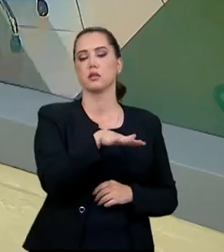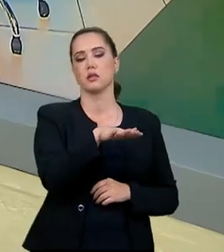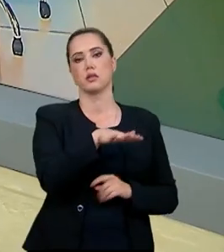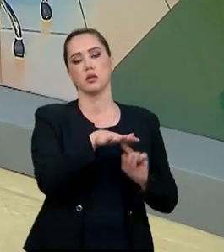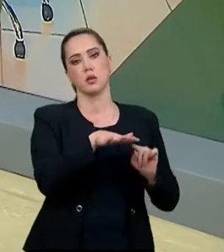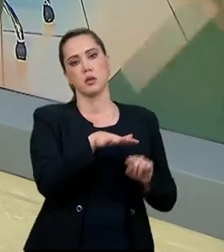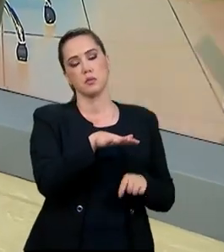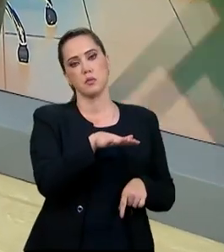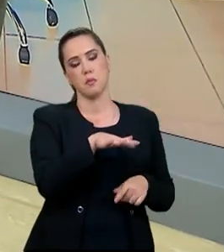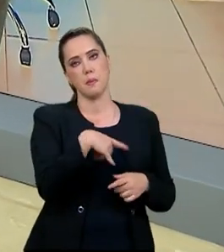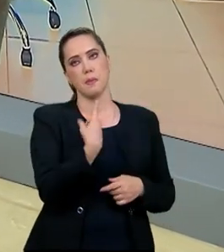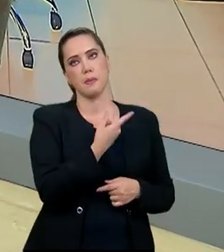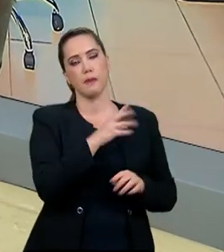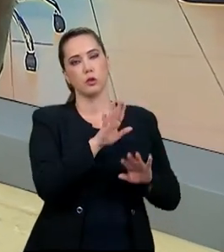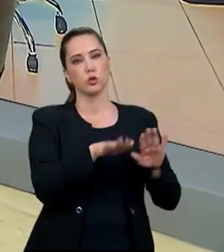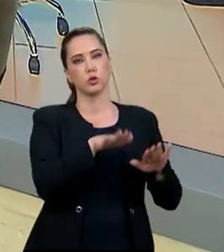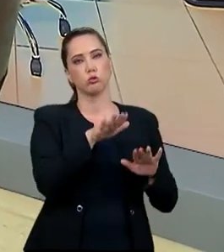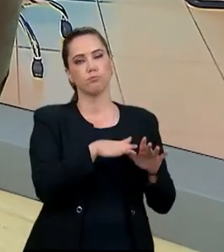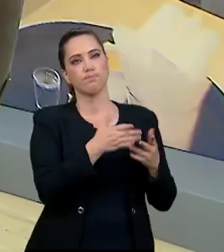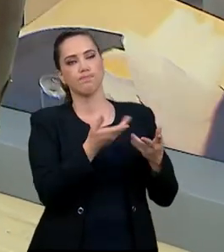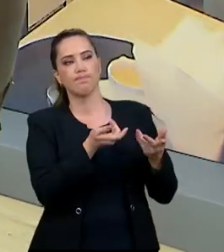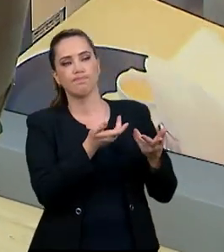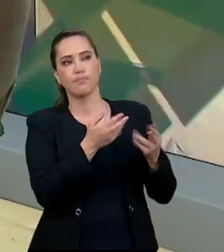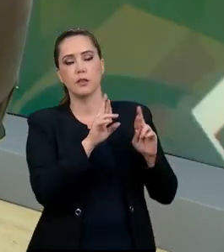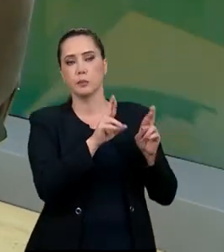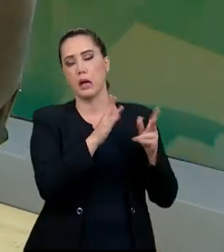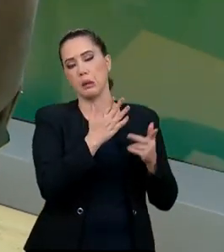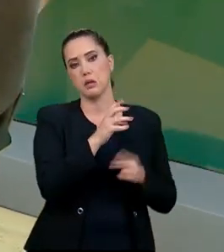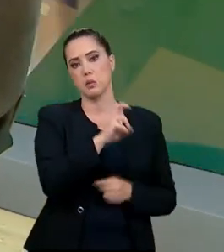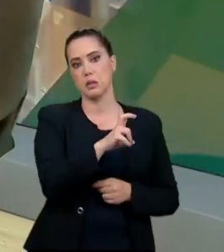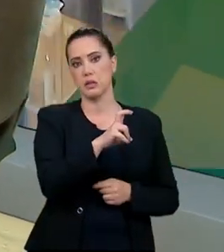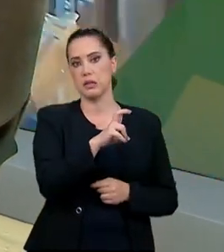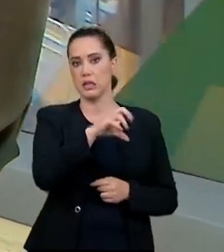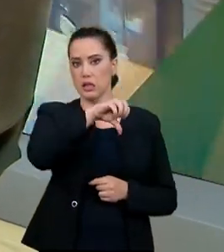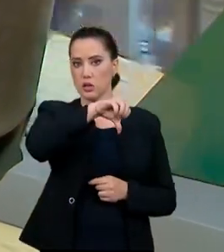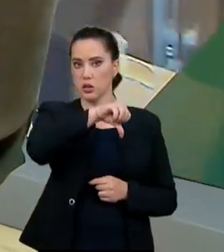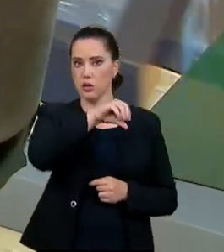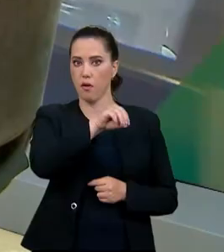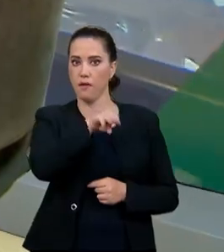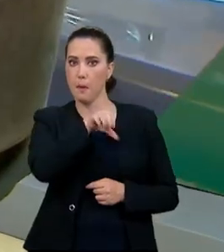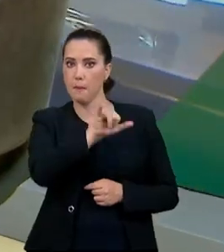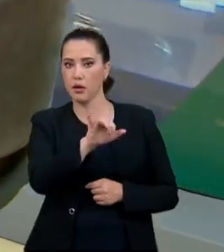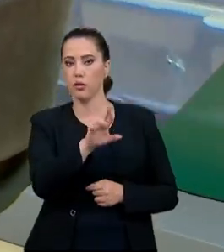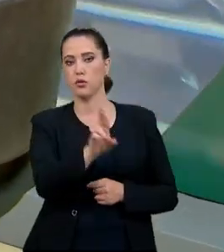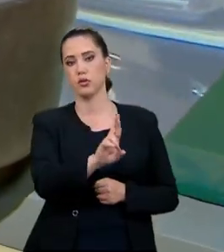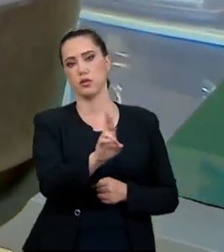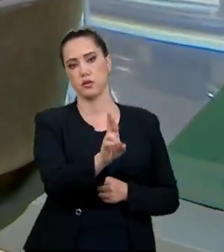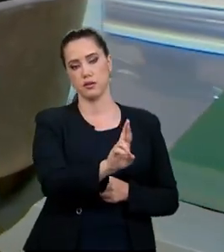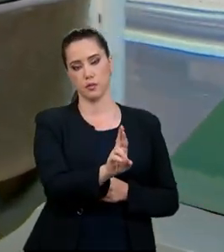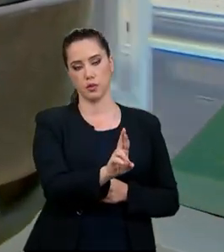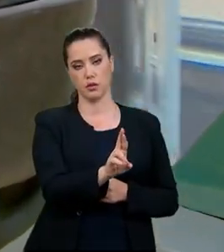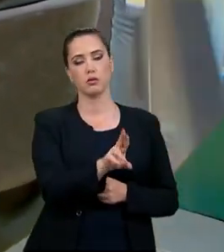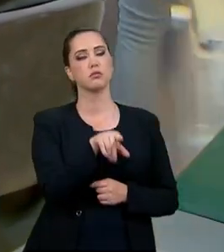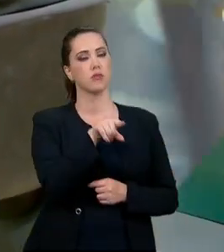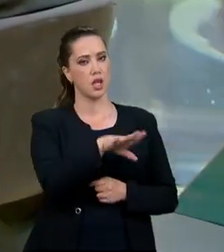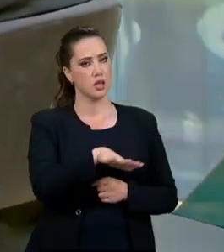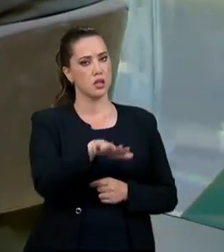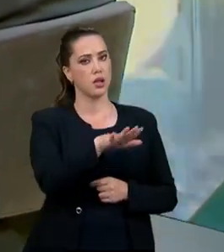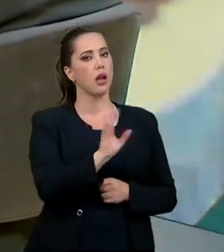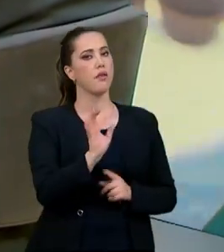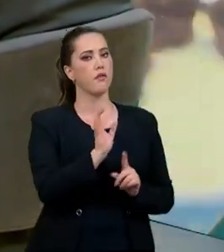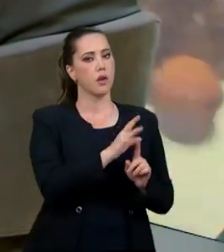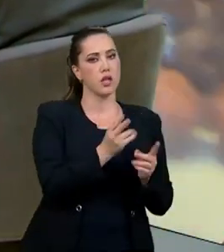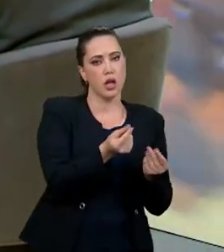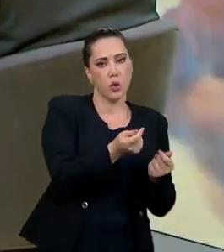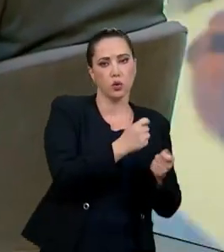produtivo, algumas estimativas que a gente está tendo são da ordem de 590 bilhões por ano. Então, esse é o impacto que 5G pode trazer do